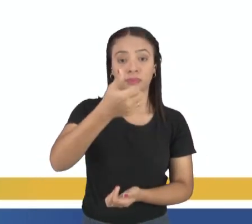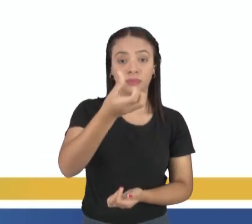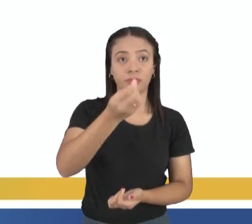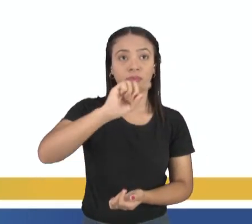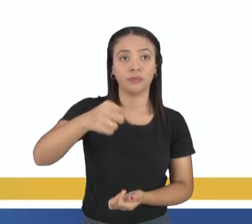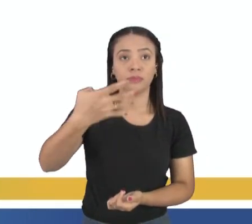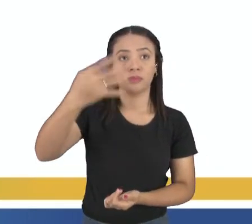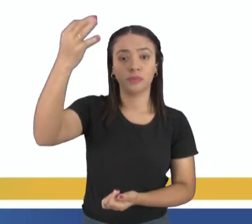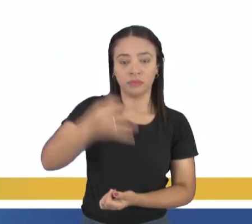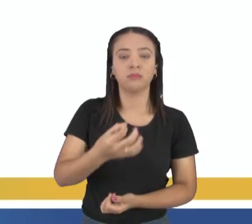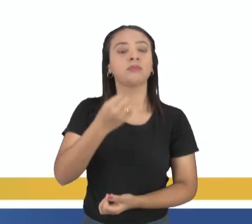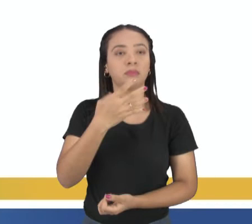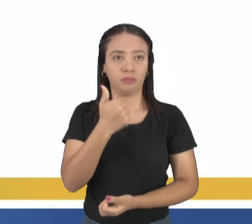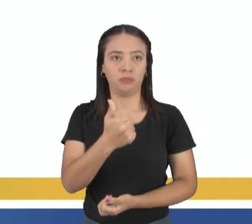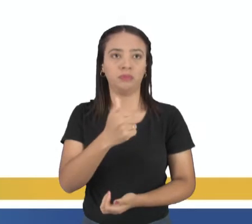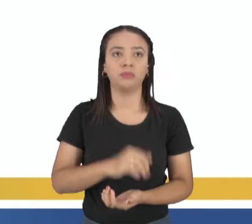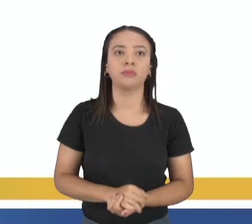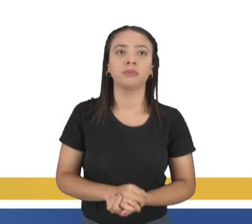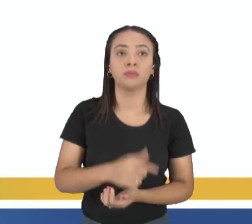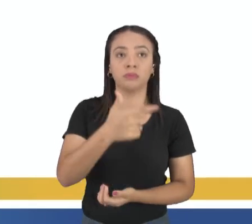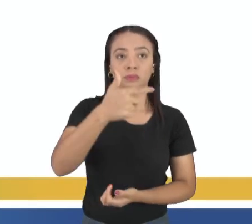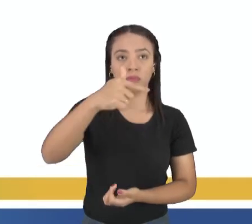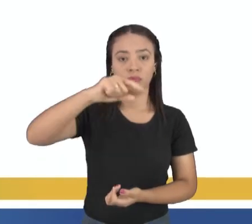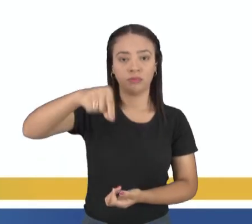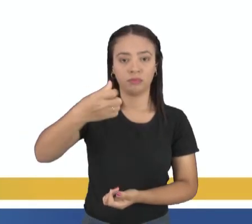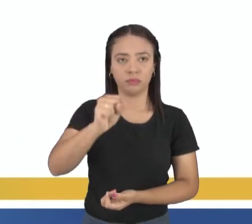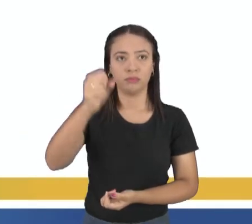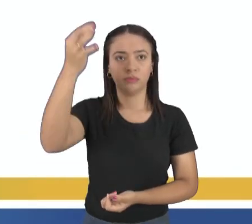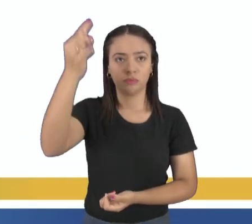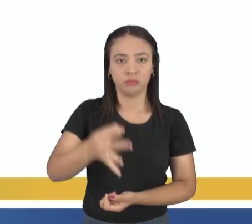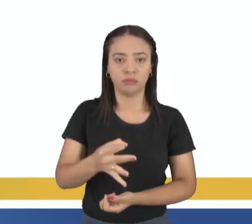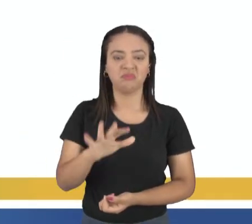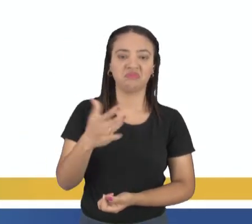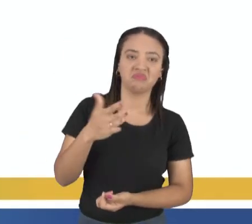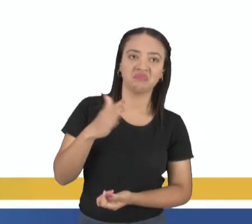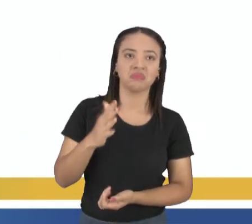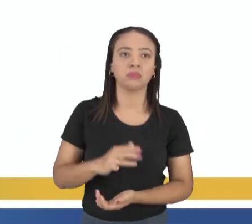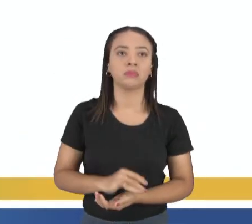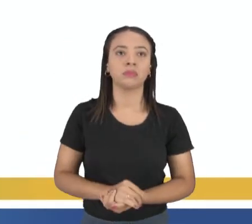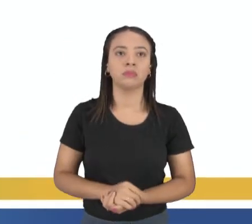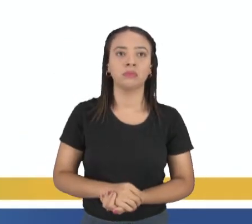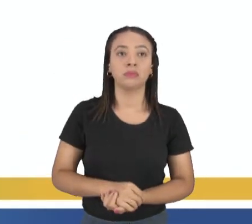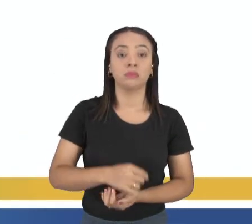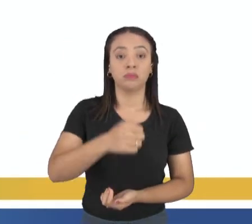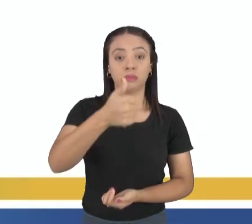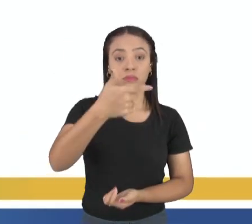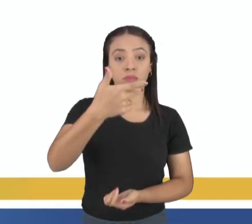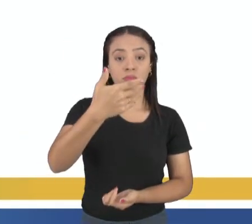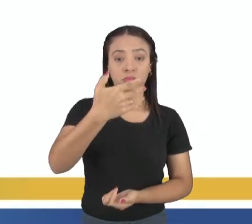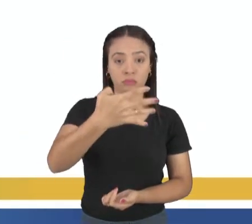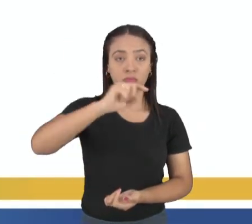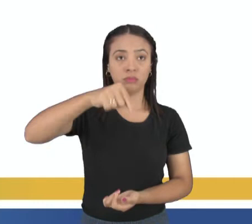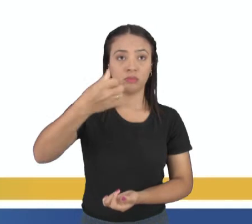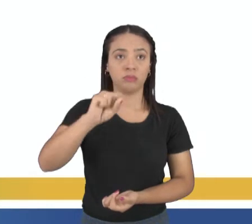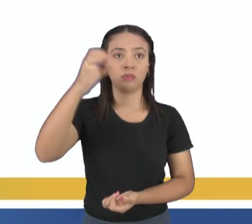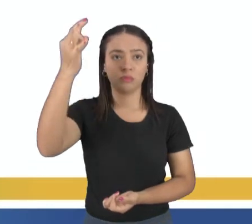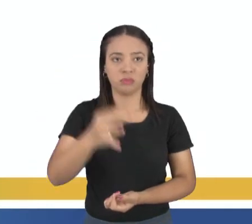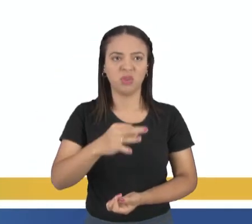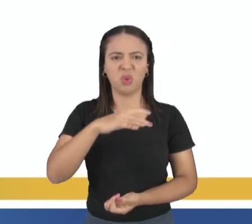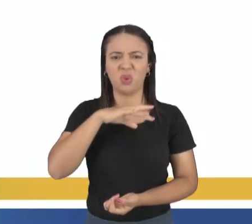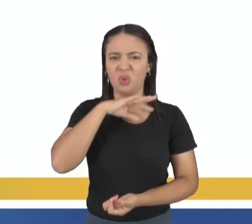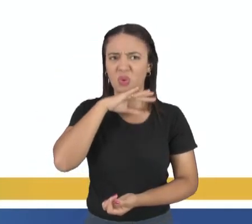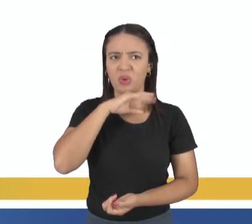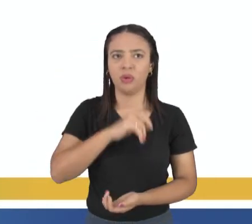16,4% avaliaram em boa, 27,8% avaliaram em regular, 14,8% avaliaram em